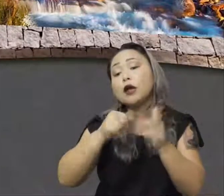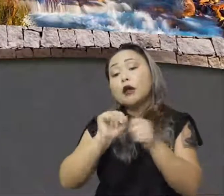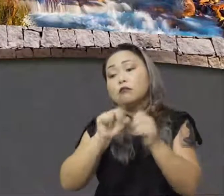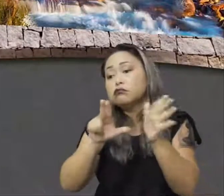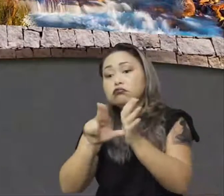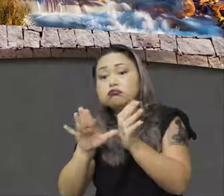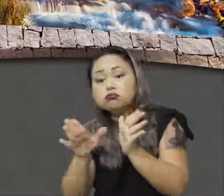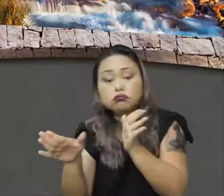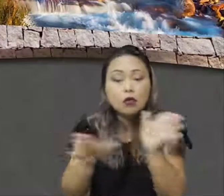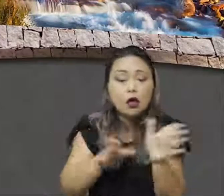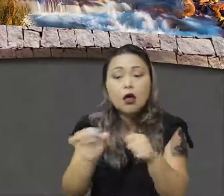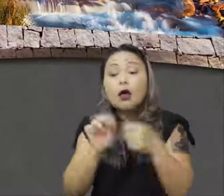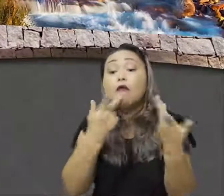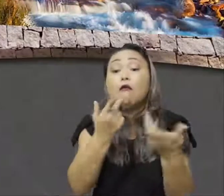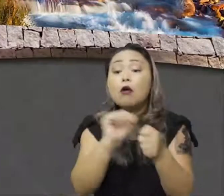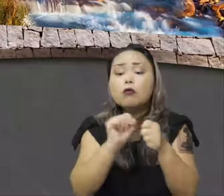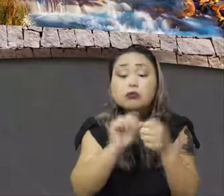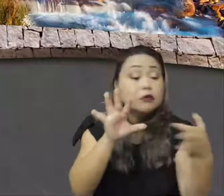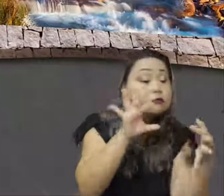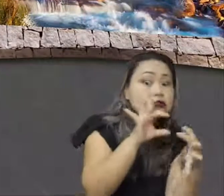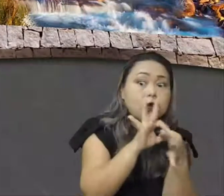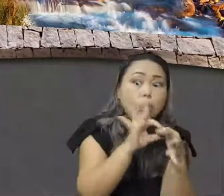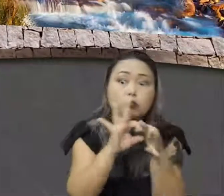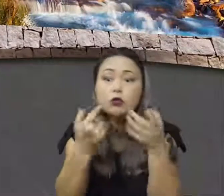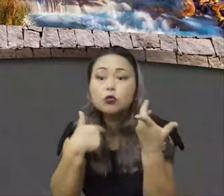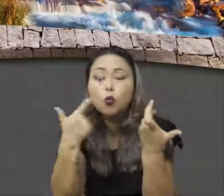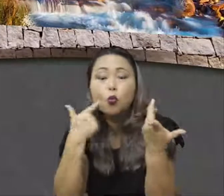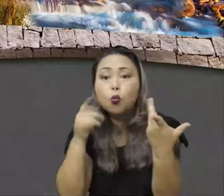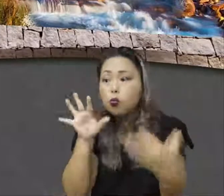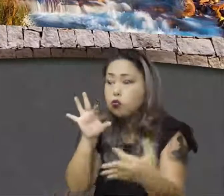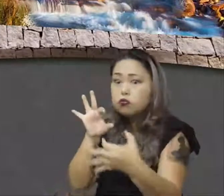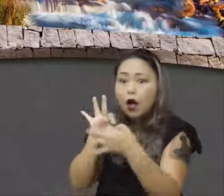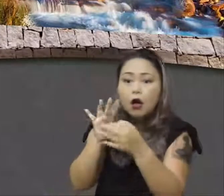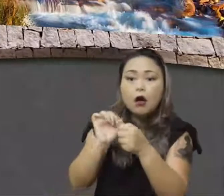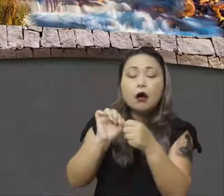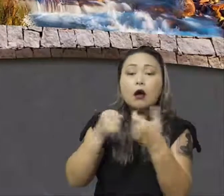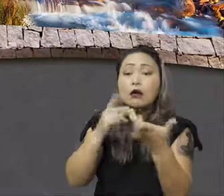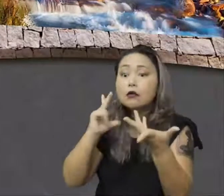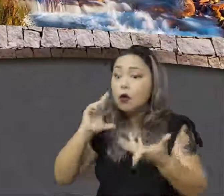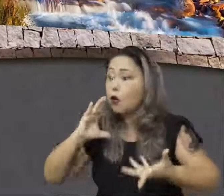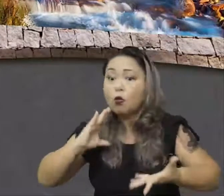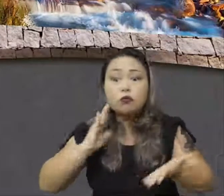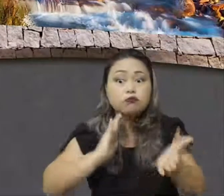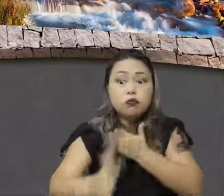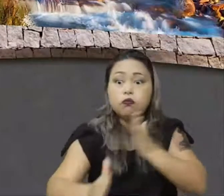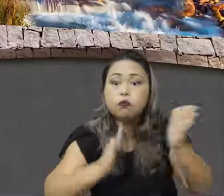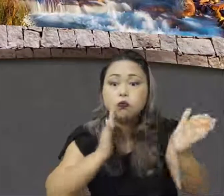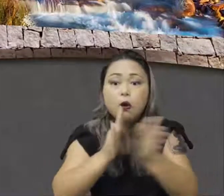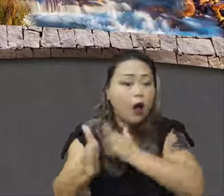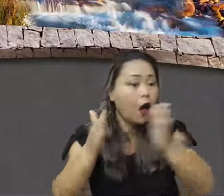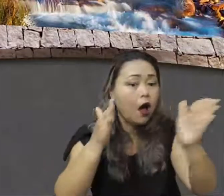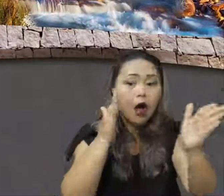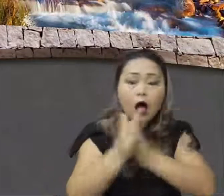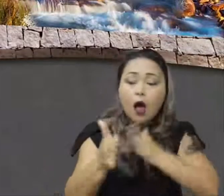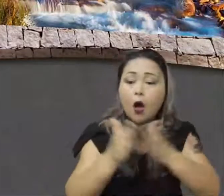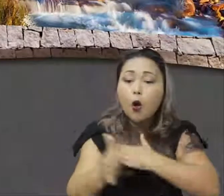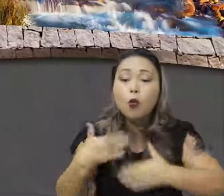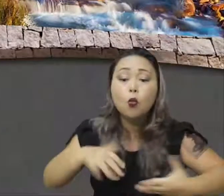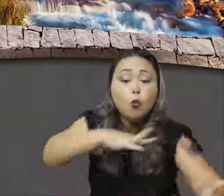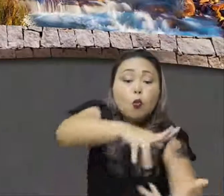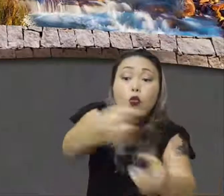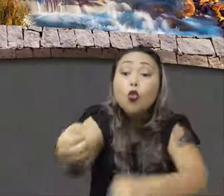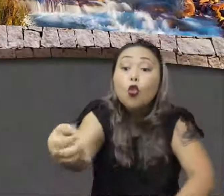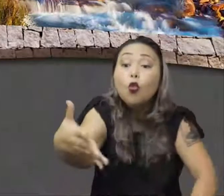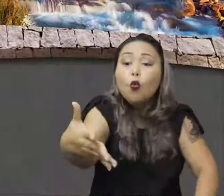entrar aqui no detalhe, é só para eu dizer para você o contextualizar. E muitos fugiram para o mundo novo. Quem é o mundo